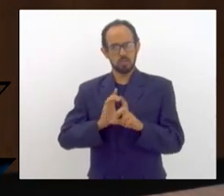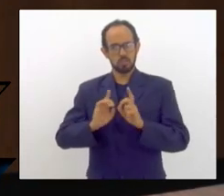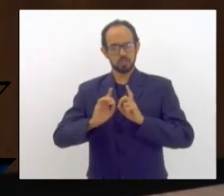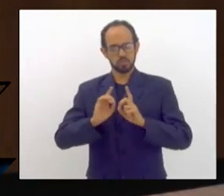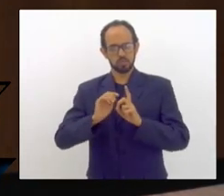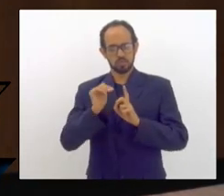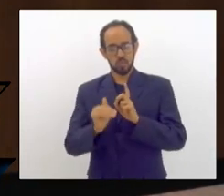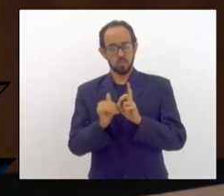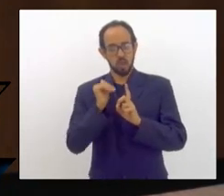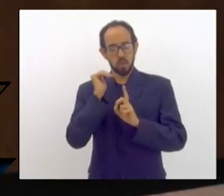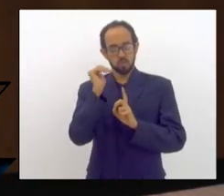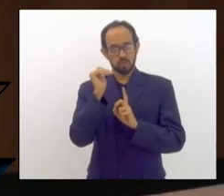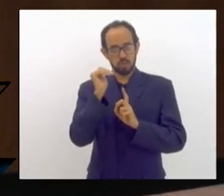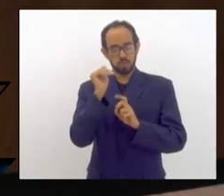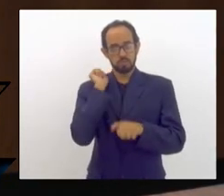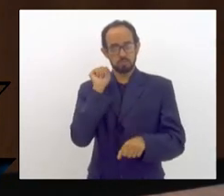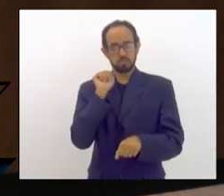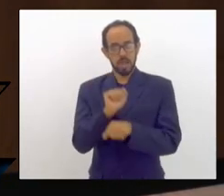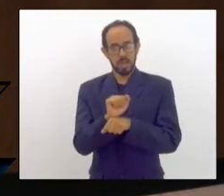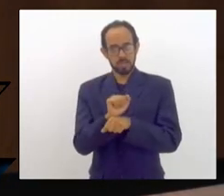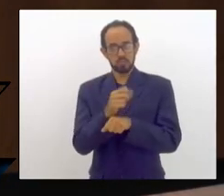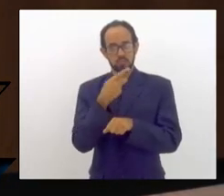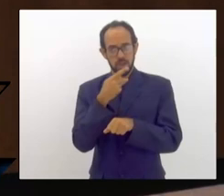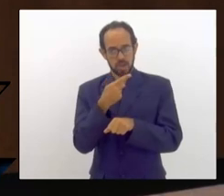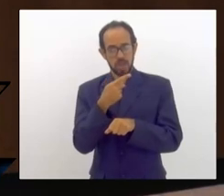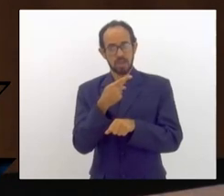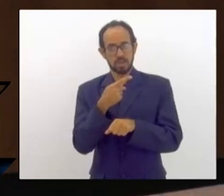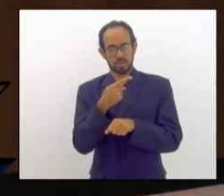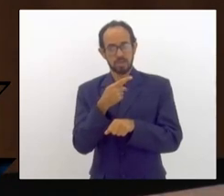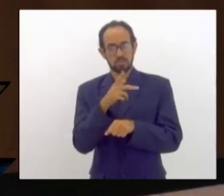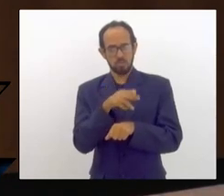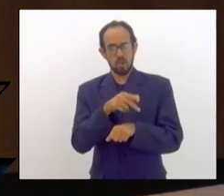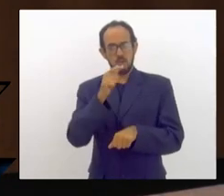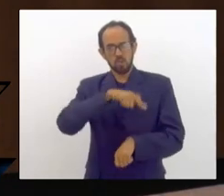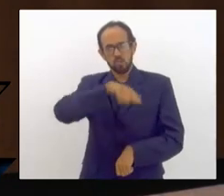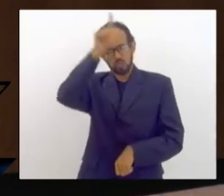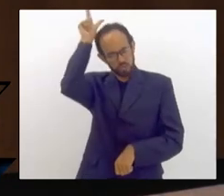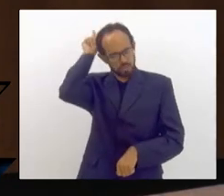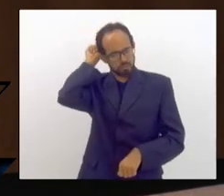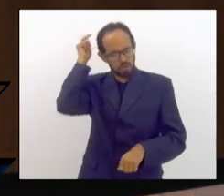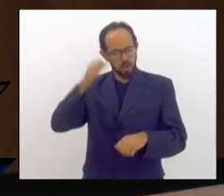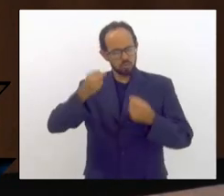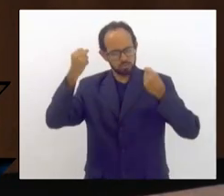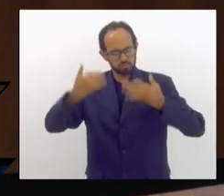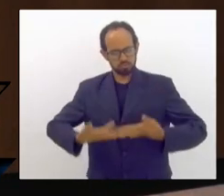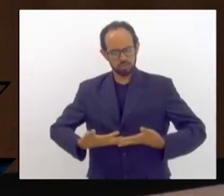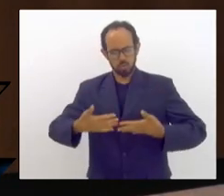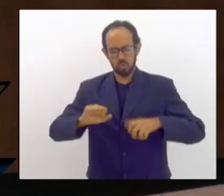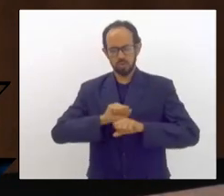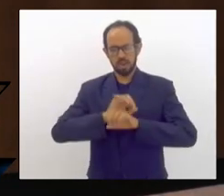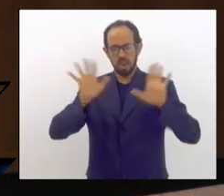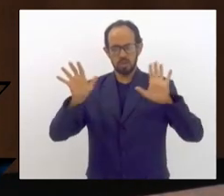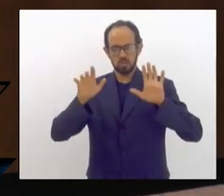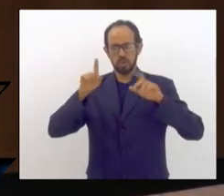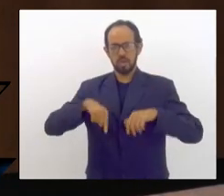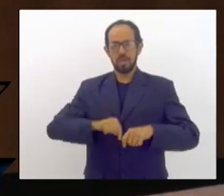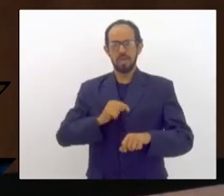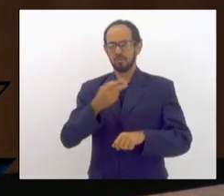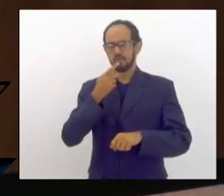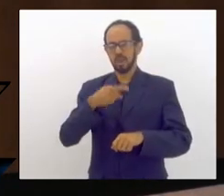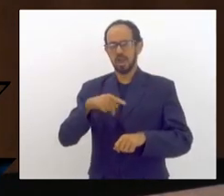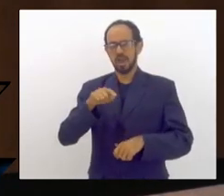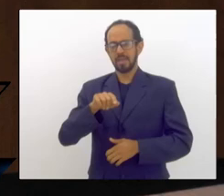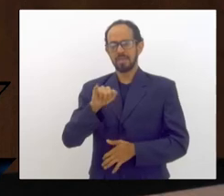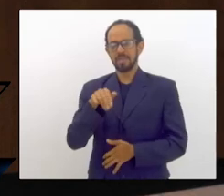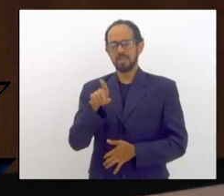e parar de falar sobre isso. Acho que o deputado Luiz Paulo falou isso de maneira muito clara. Tratar a questão